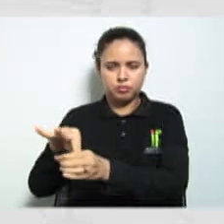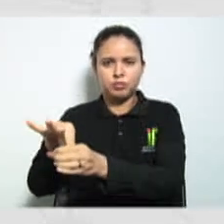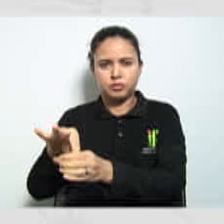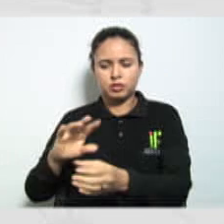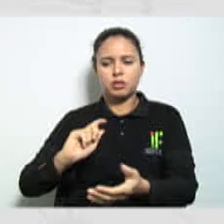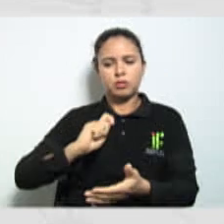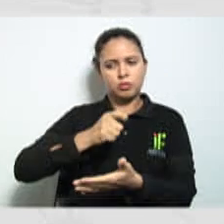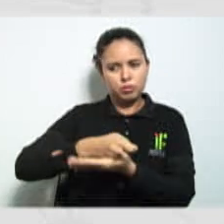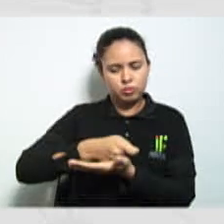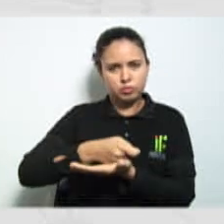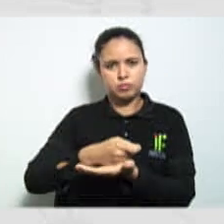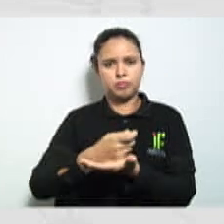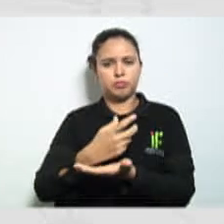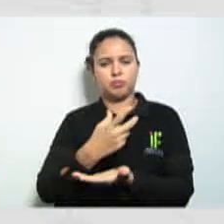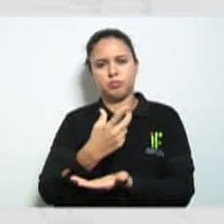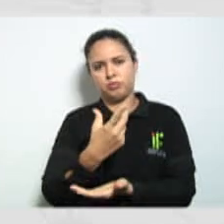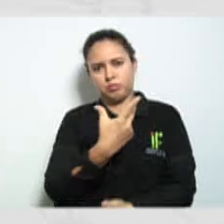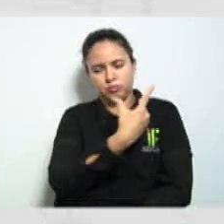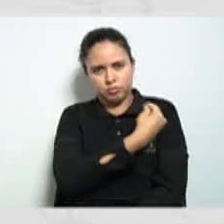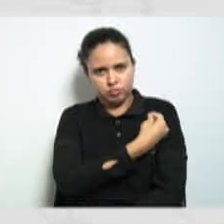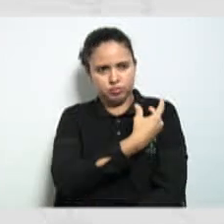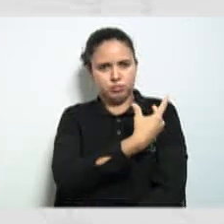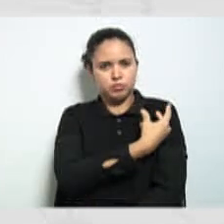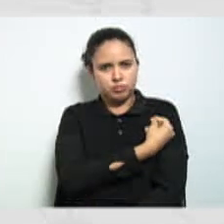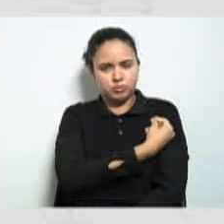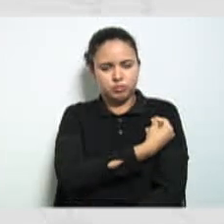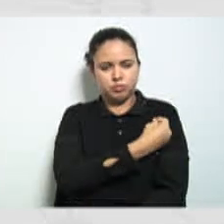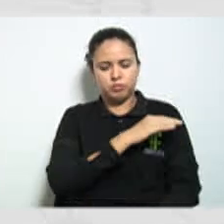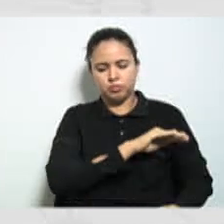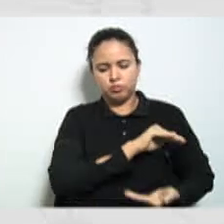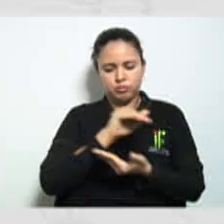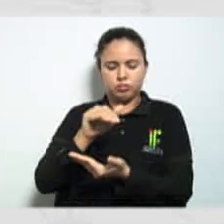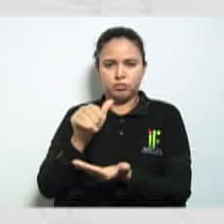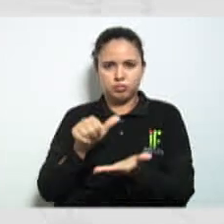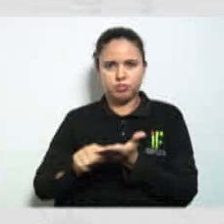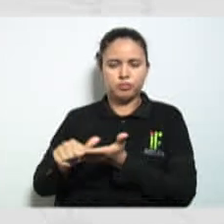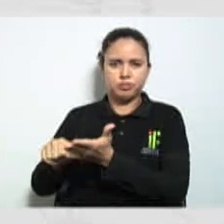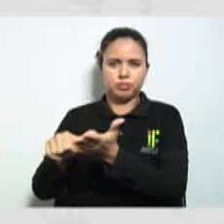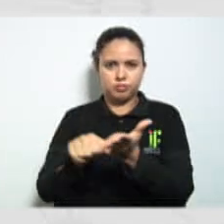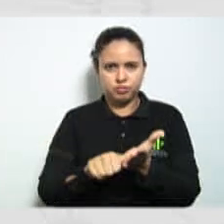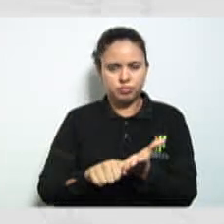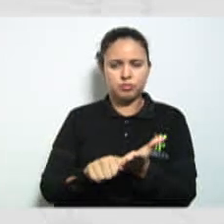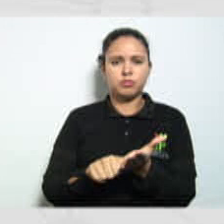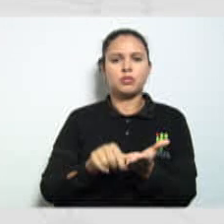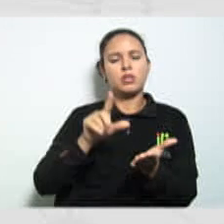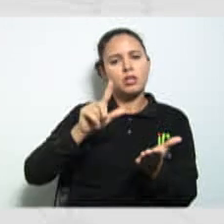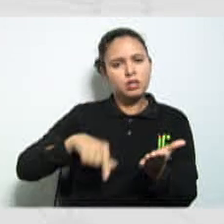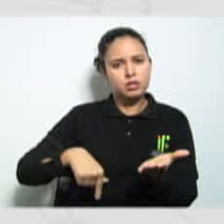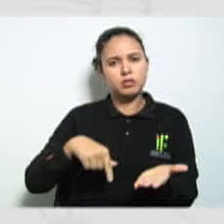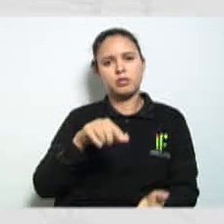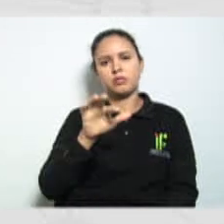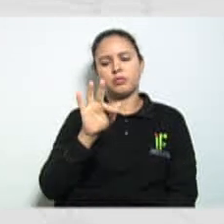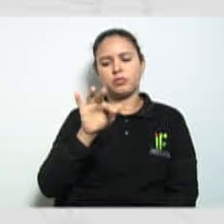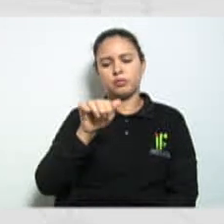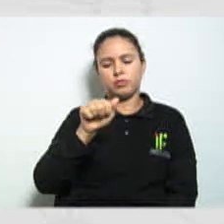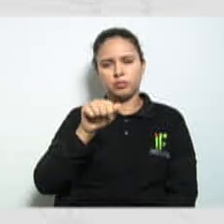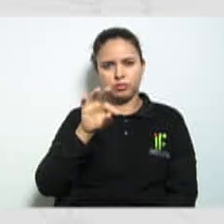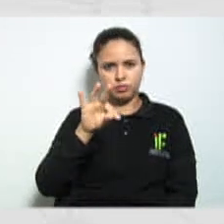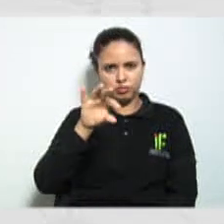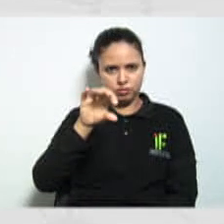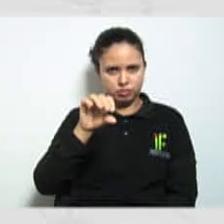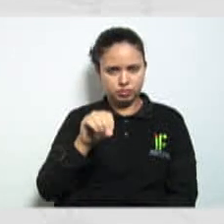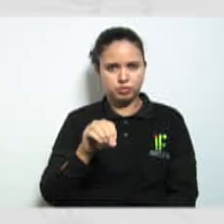compra vacinas para os seus cooperados, certo? Isso é um fato contábil. Ela comprou